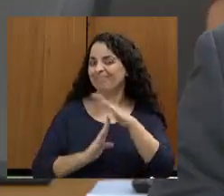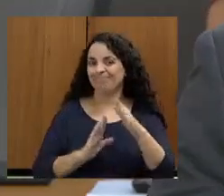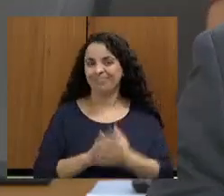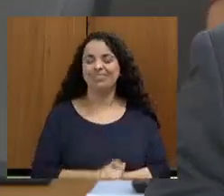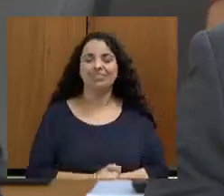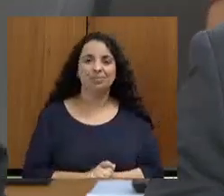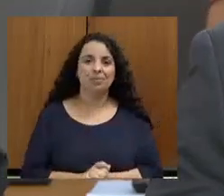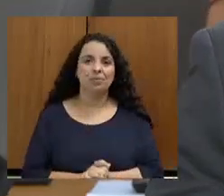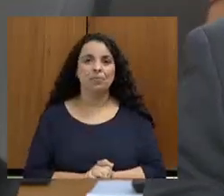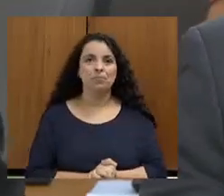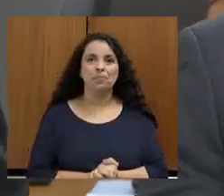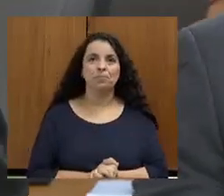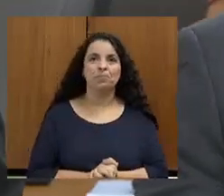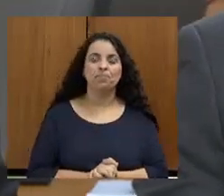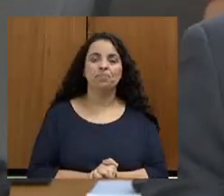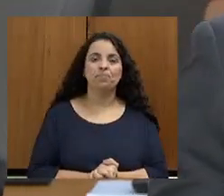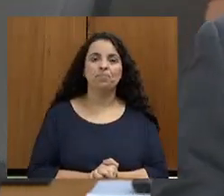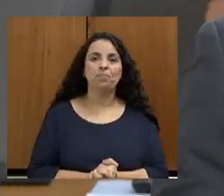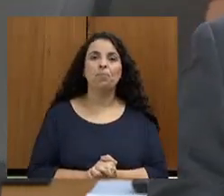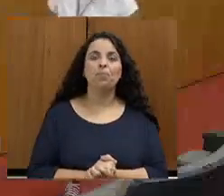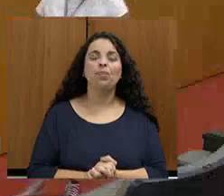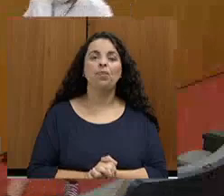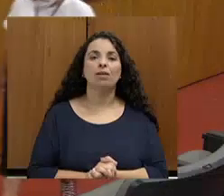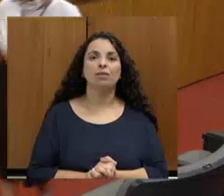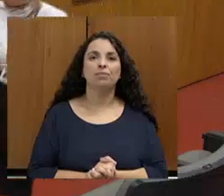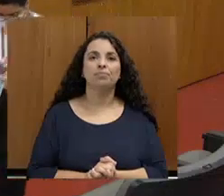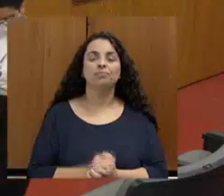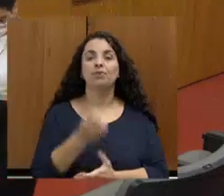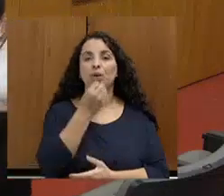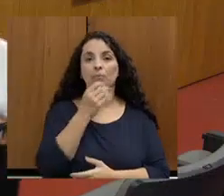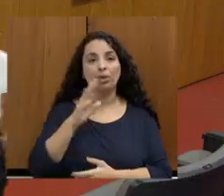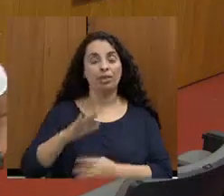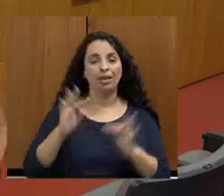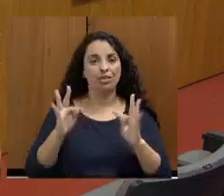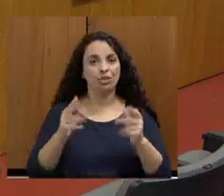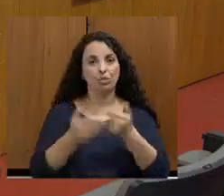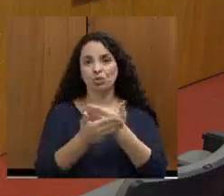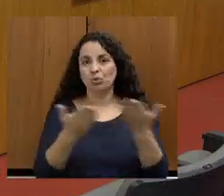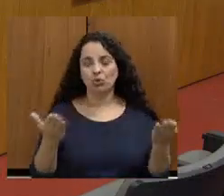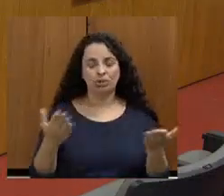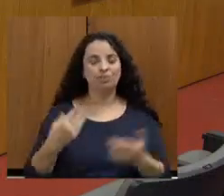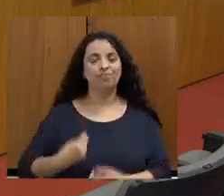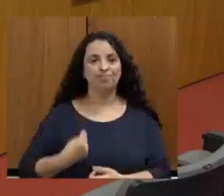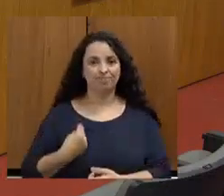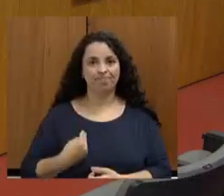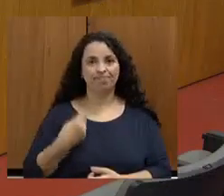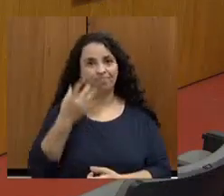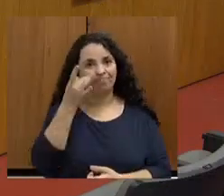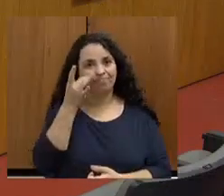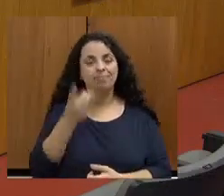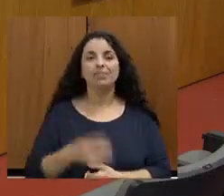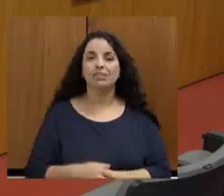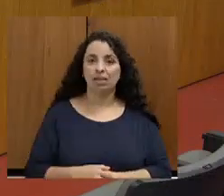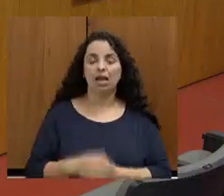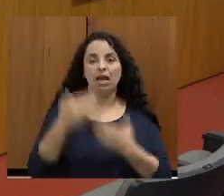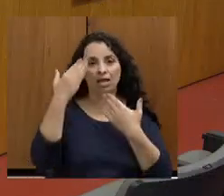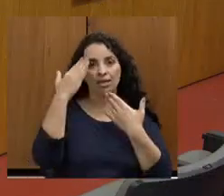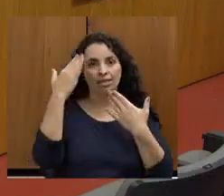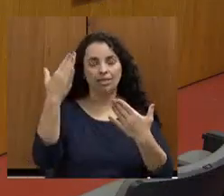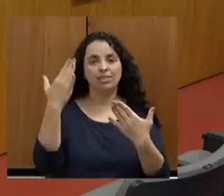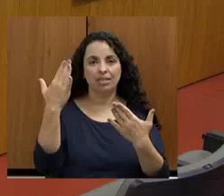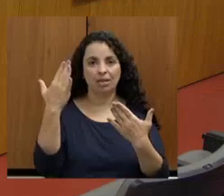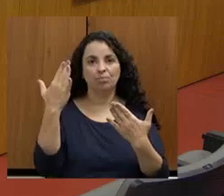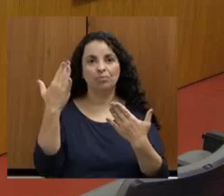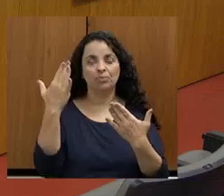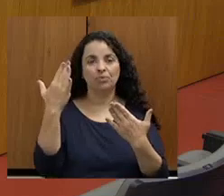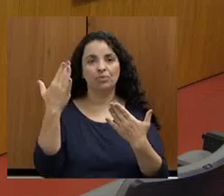gentileza, doutora Eliene. Boa tarde a todos presentes. Agradecemos, em nome